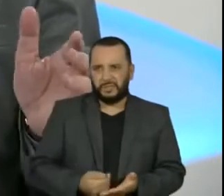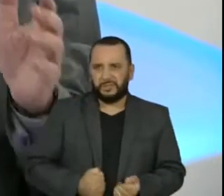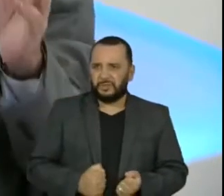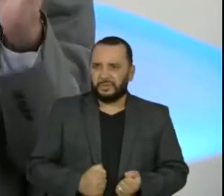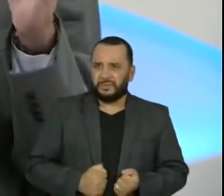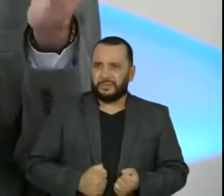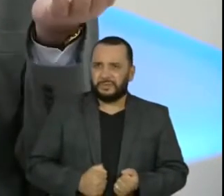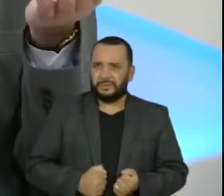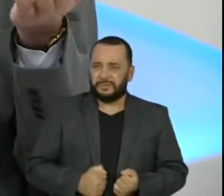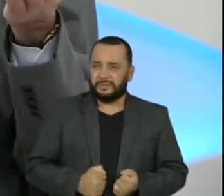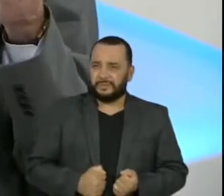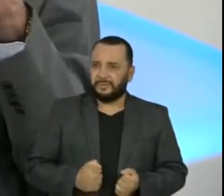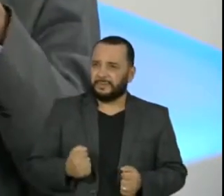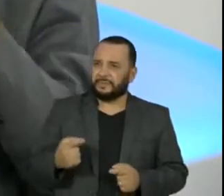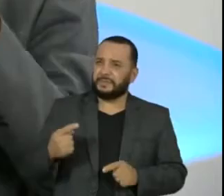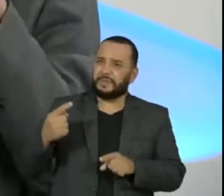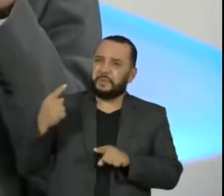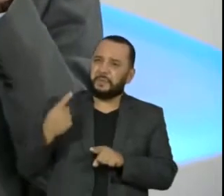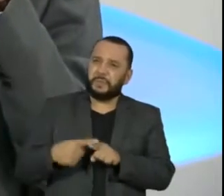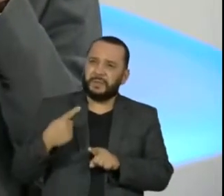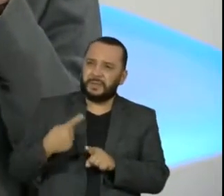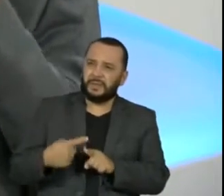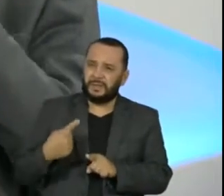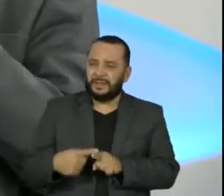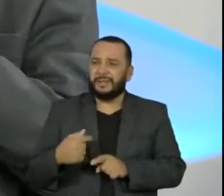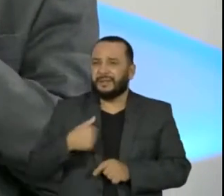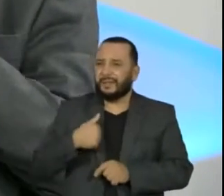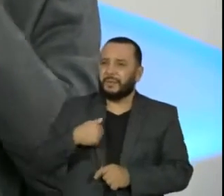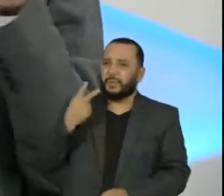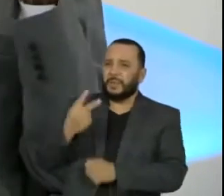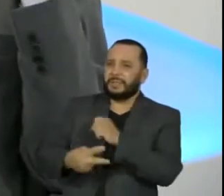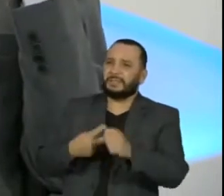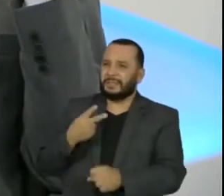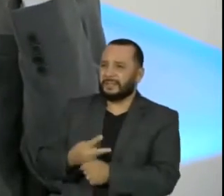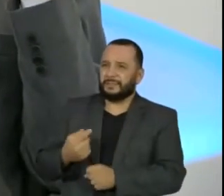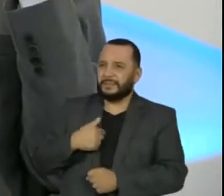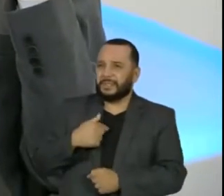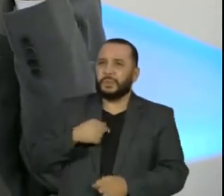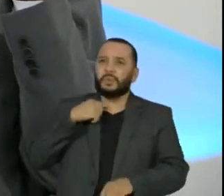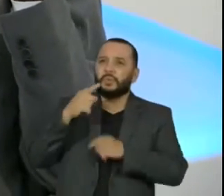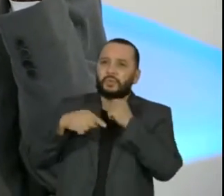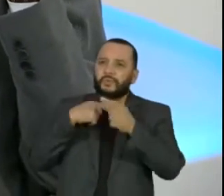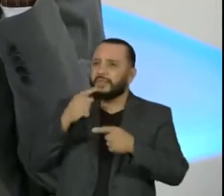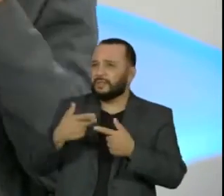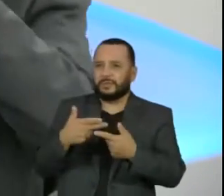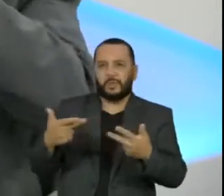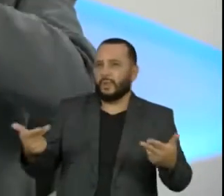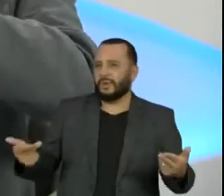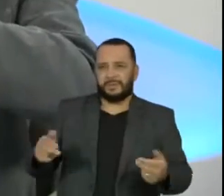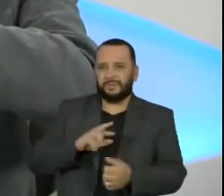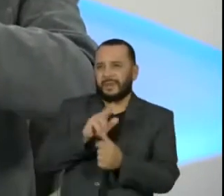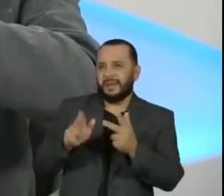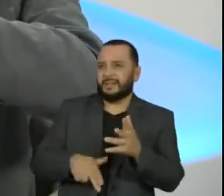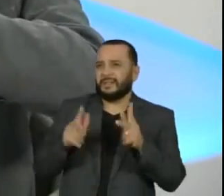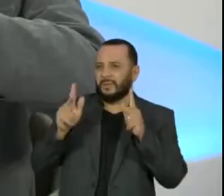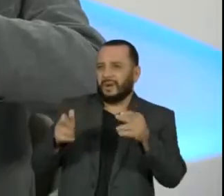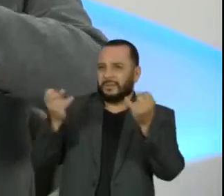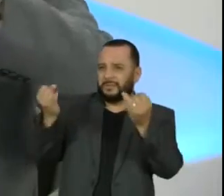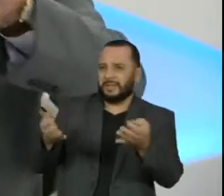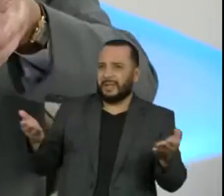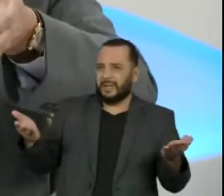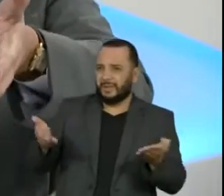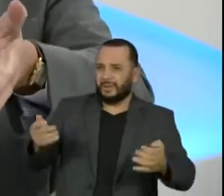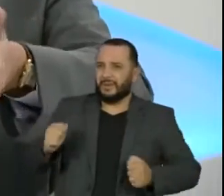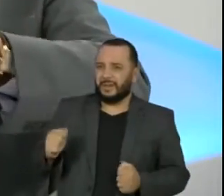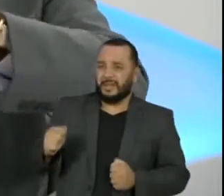Se você me botar por quê, eu estou há 2 anos me perguntando por quê de um monte de coisa. Não é o que eu acabei de falar. É